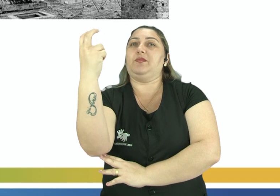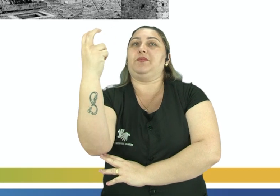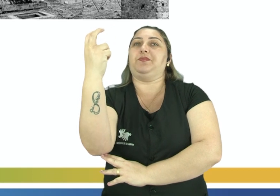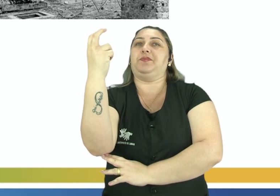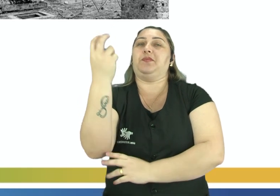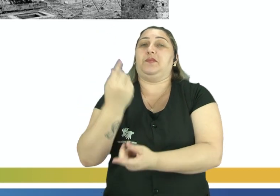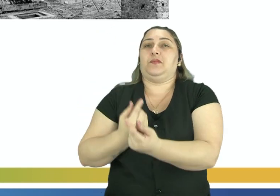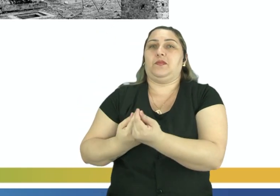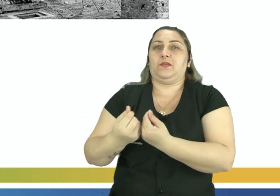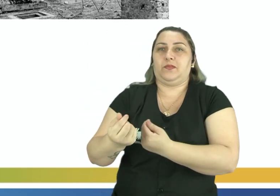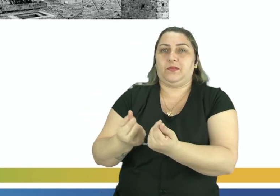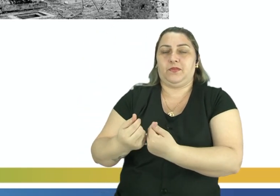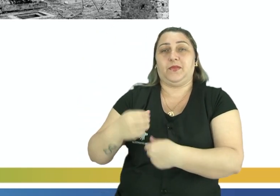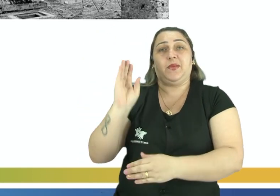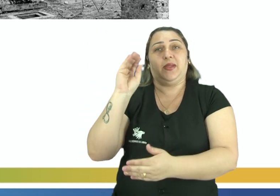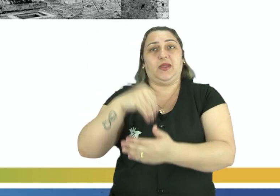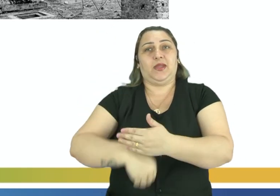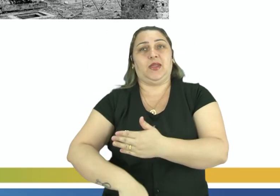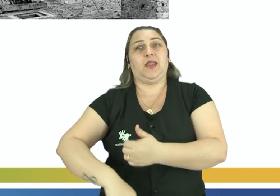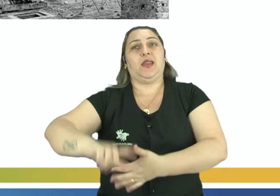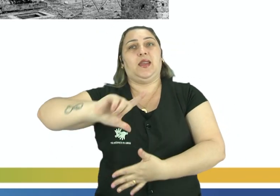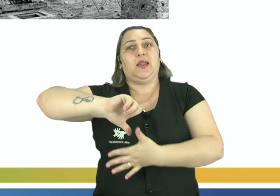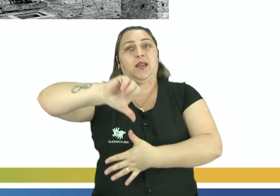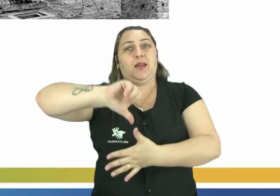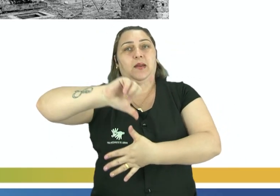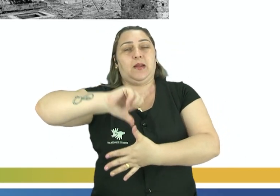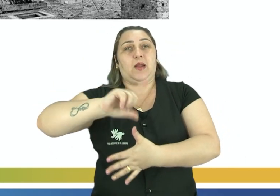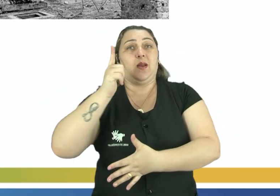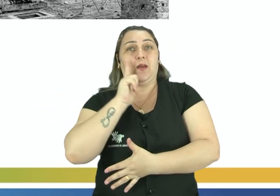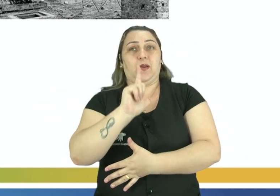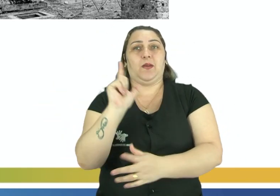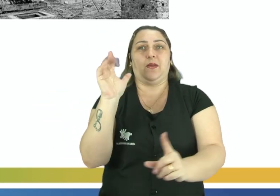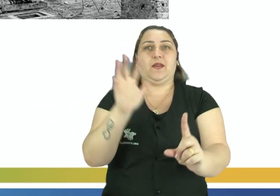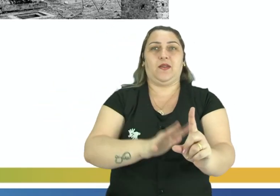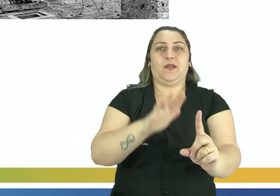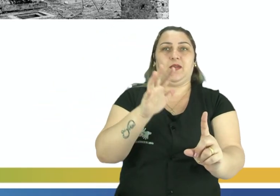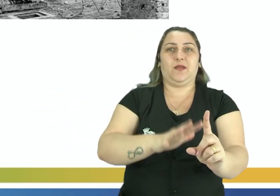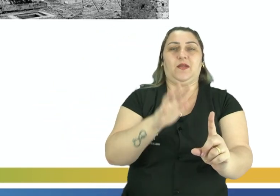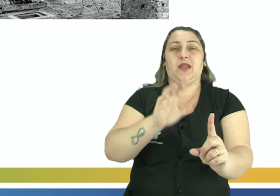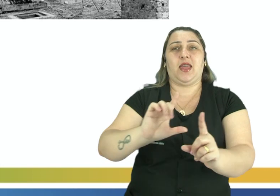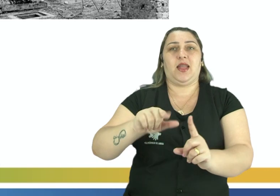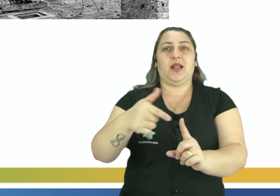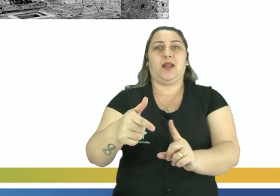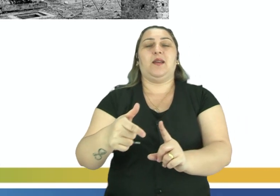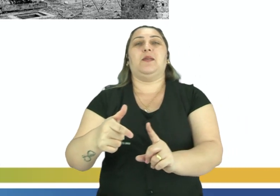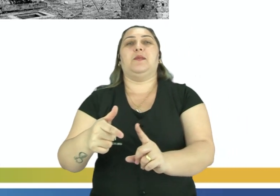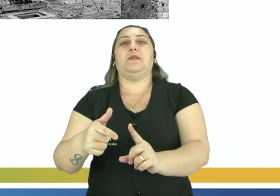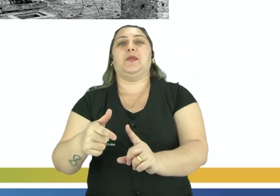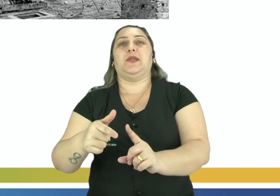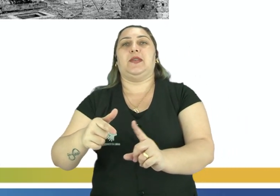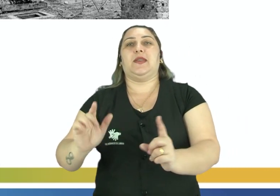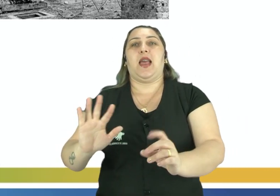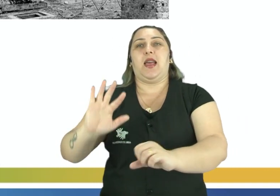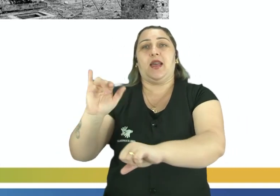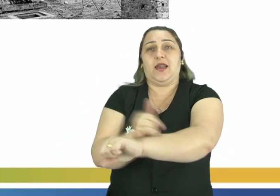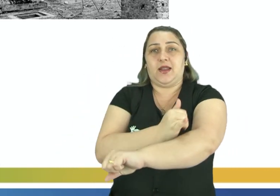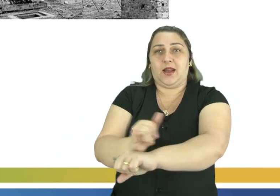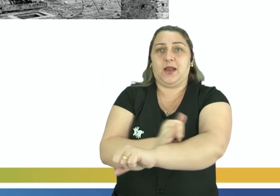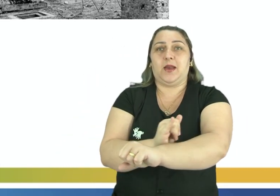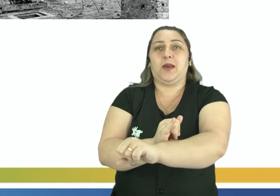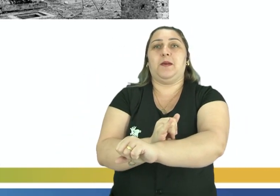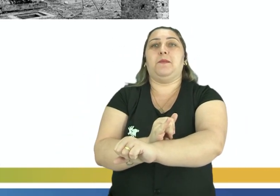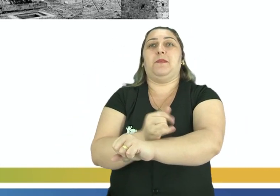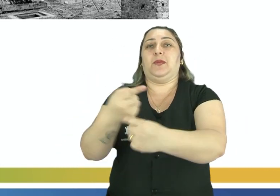parte econômica dentro da América Latina, para manter sua influência e criar depois mecanismos para impedir que